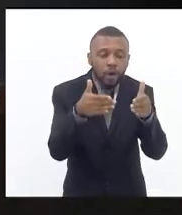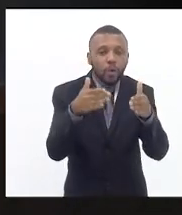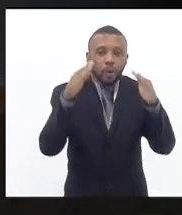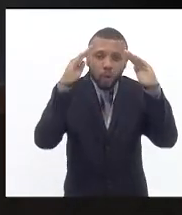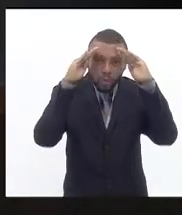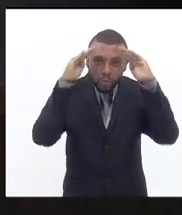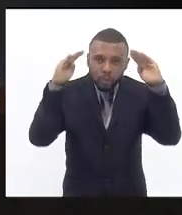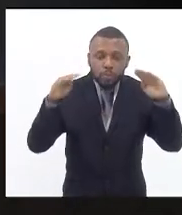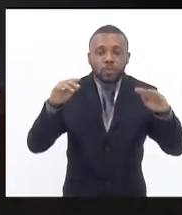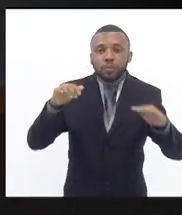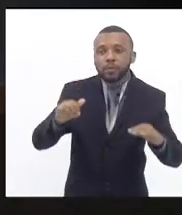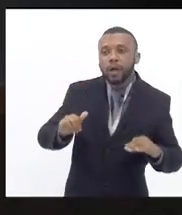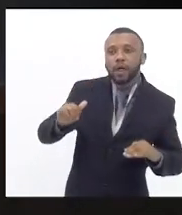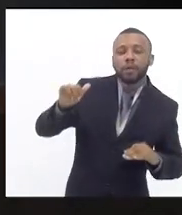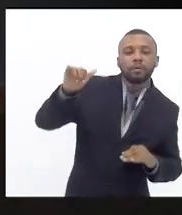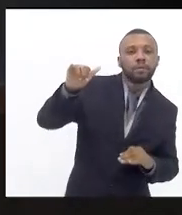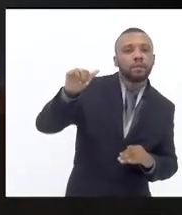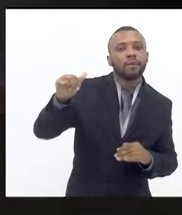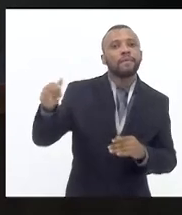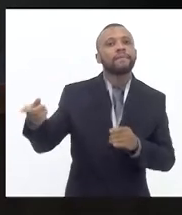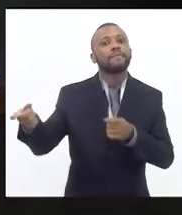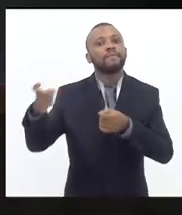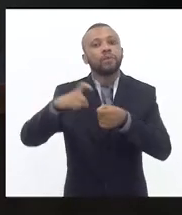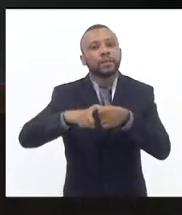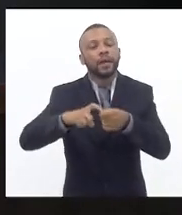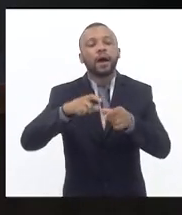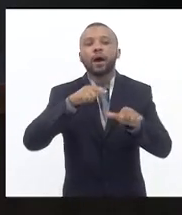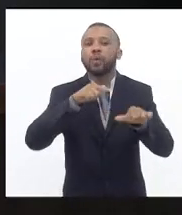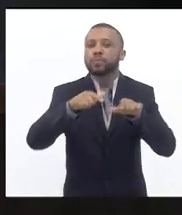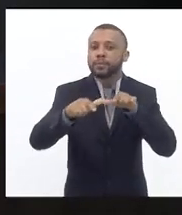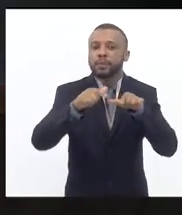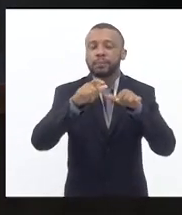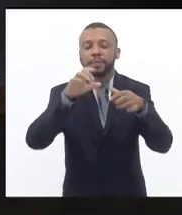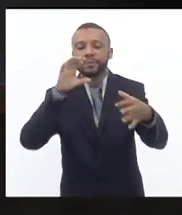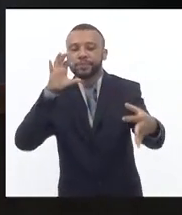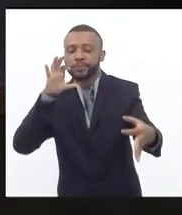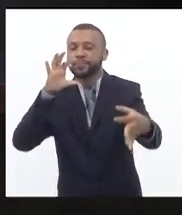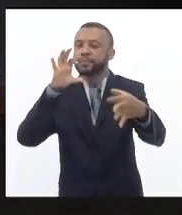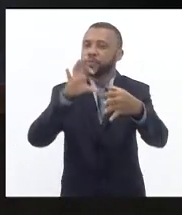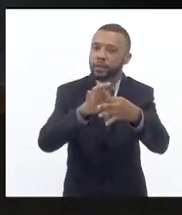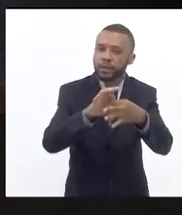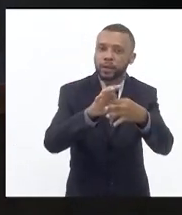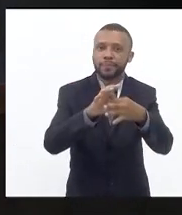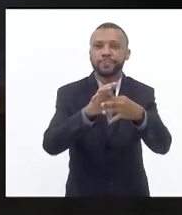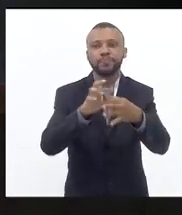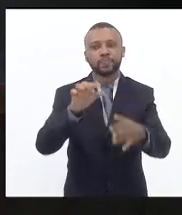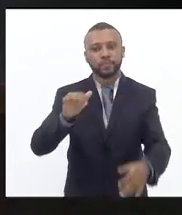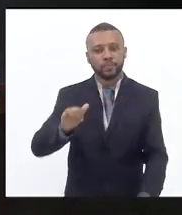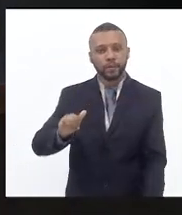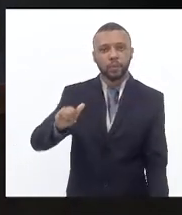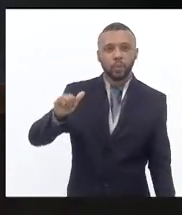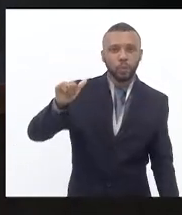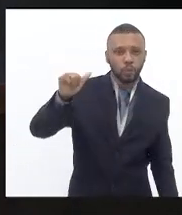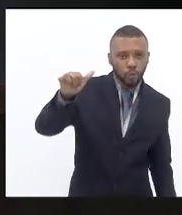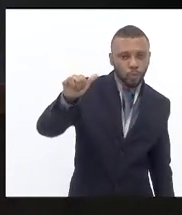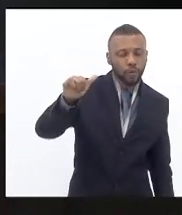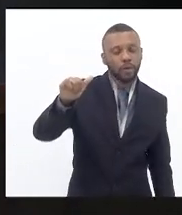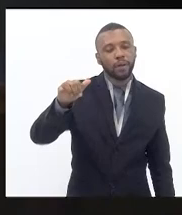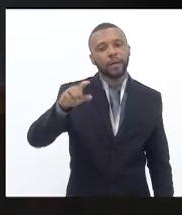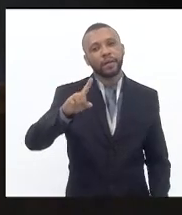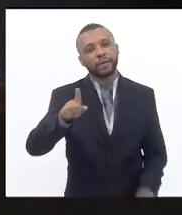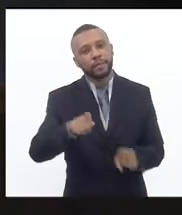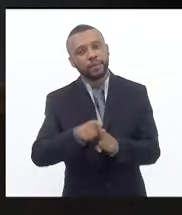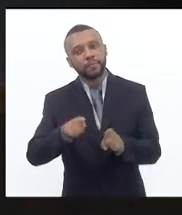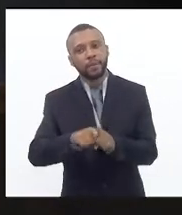do Galeão retomar um Hub de conexão para voos e para cargas